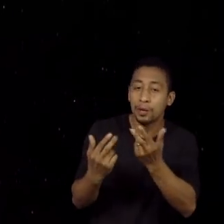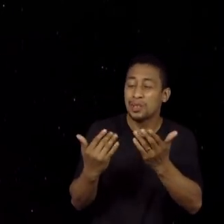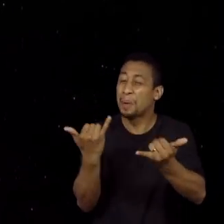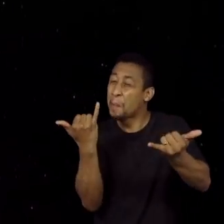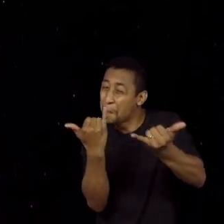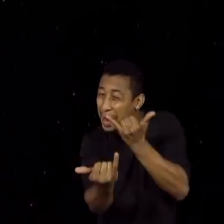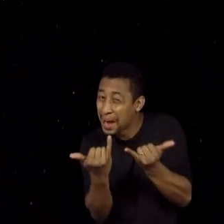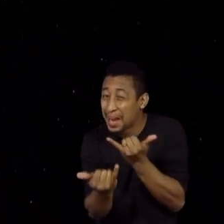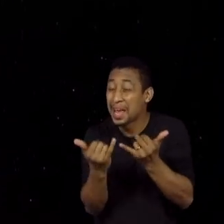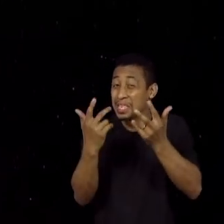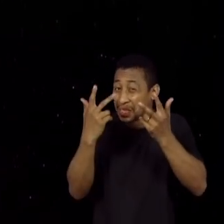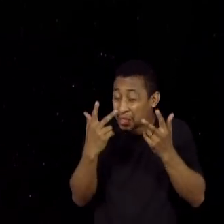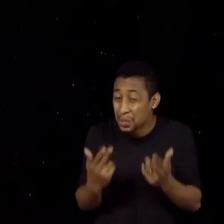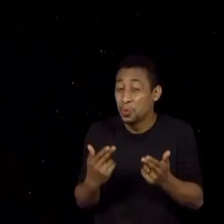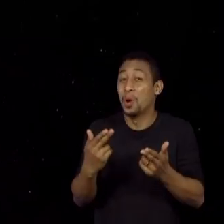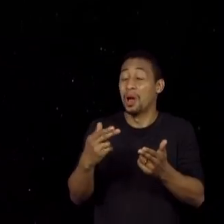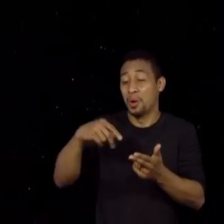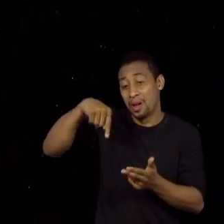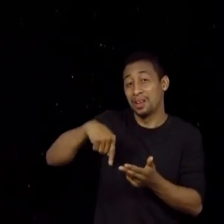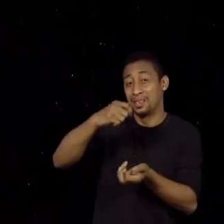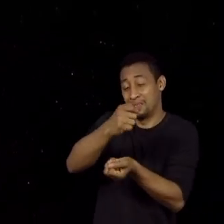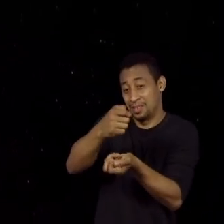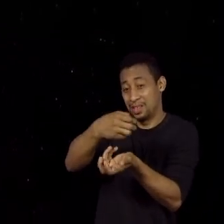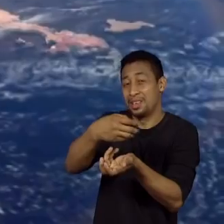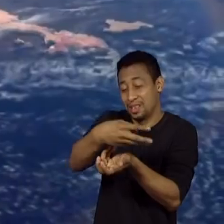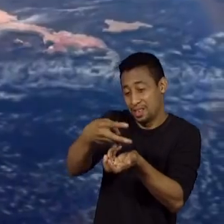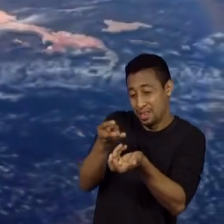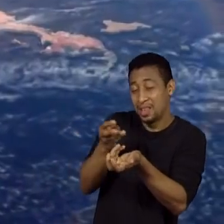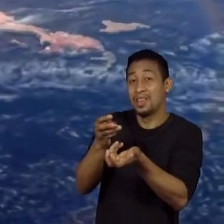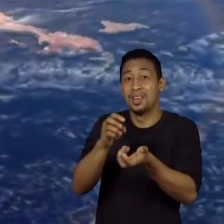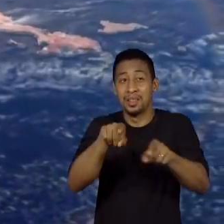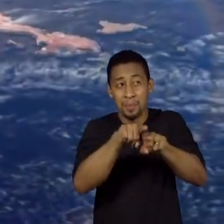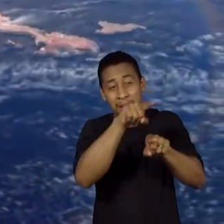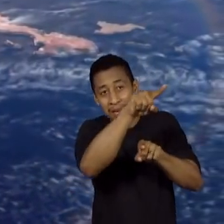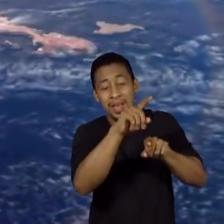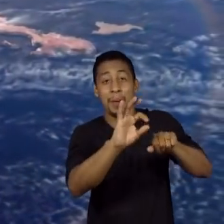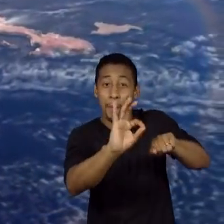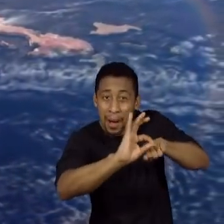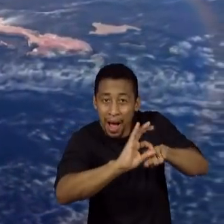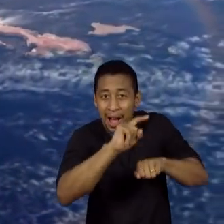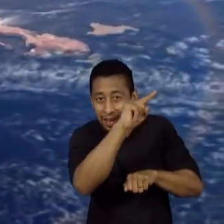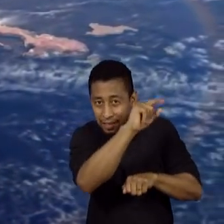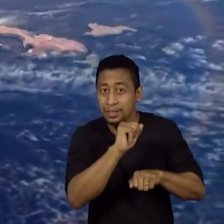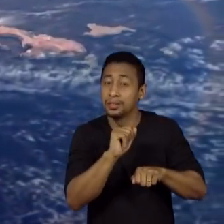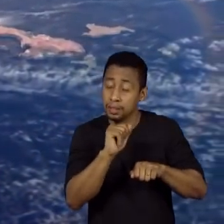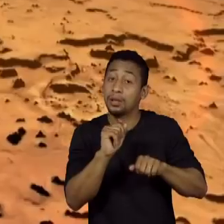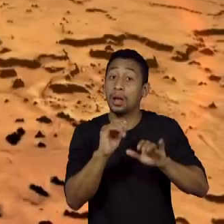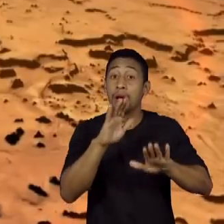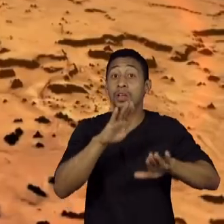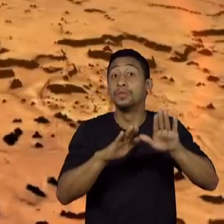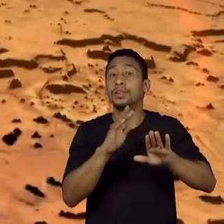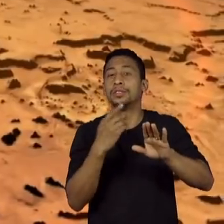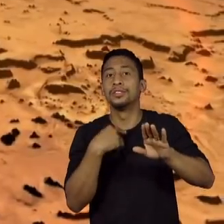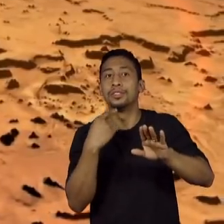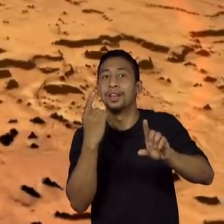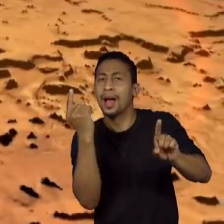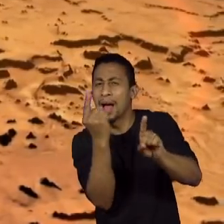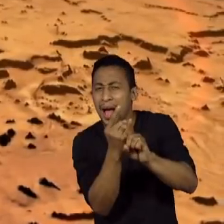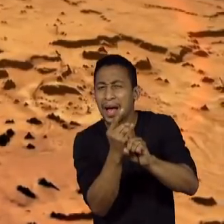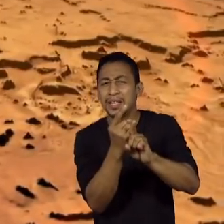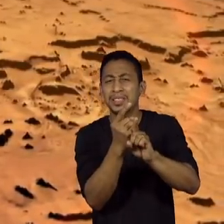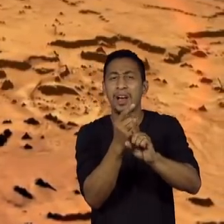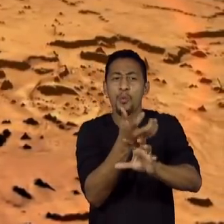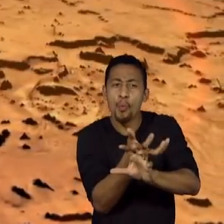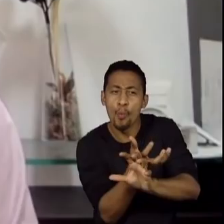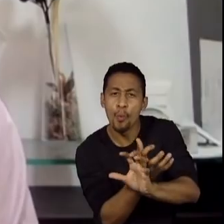com aquelas deixadas por micro-organismos em Marte. Existe a possível detecção de fosfina em